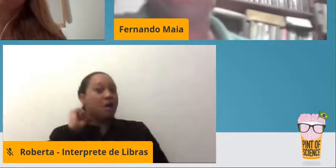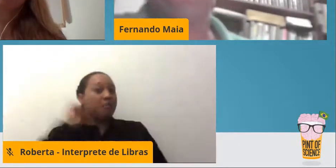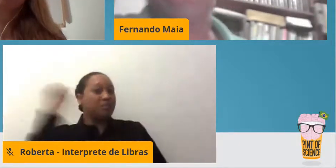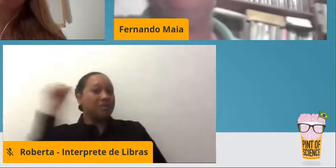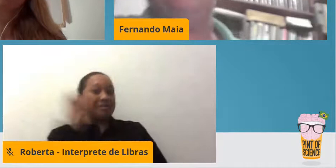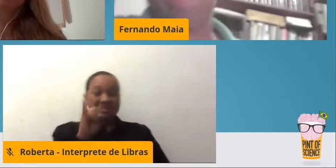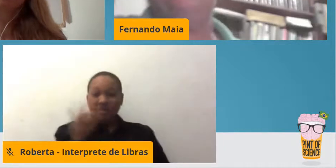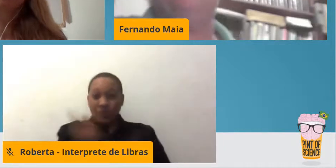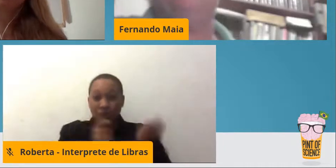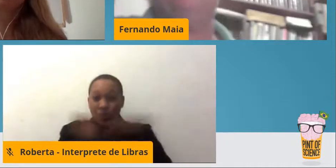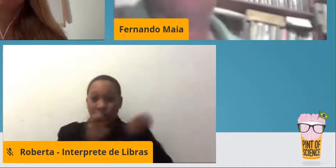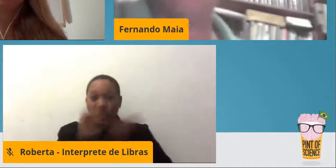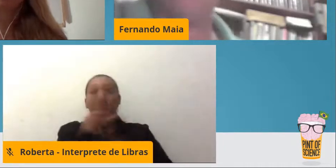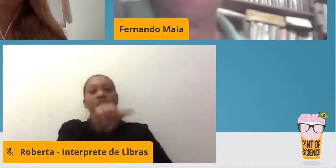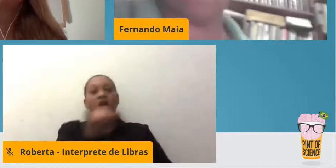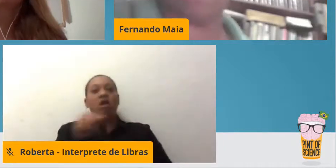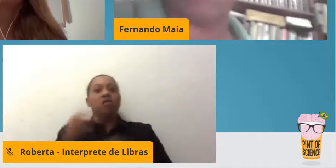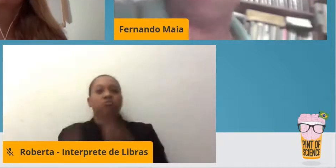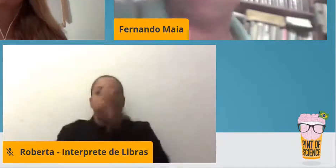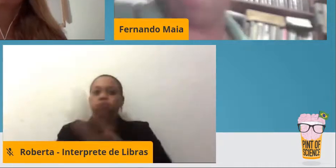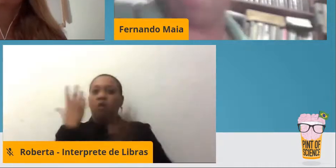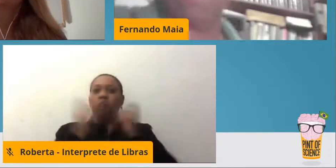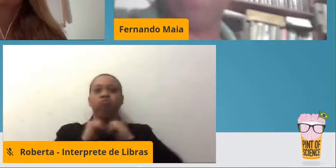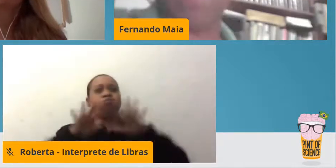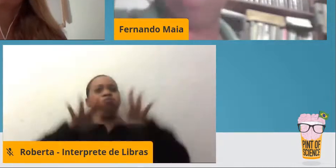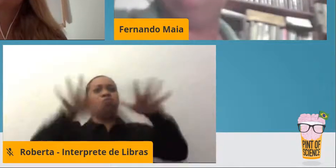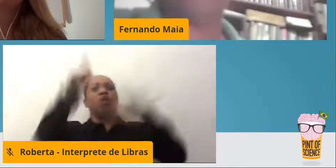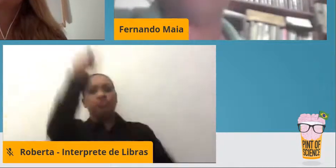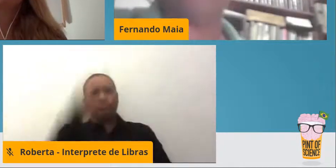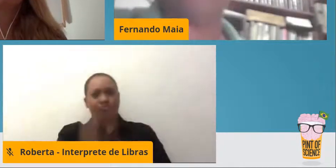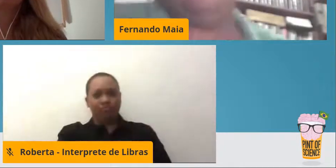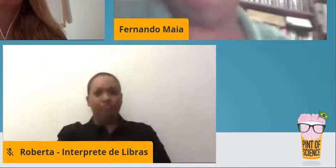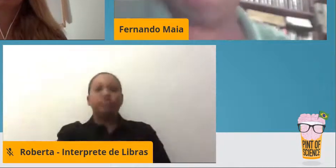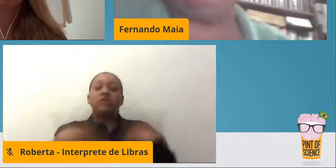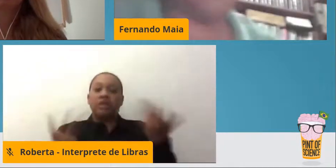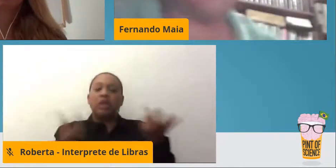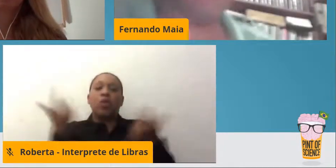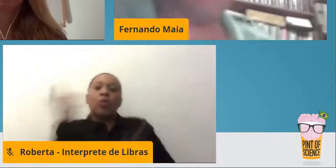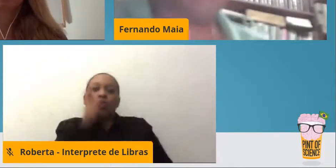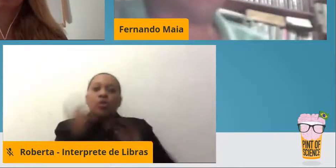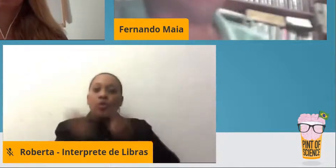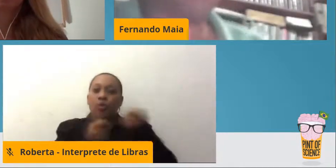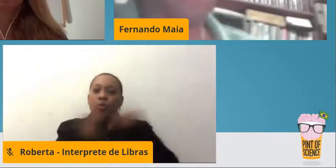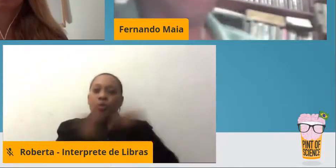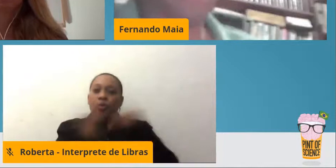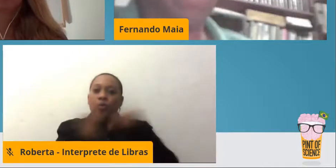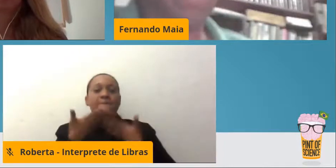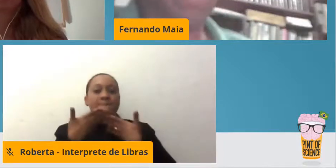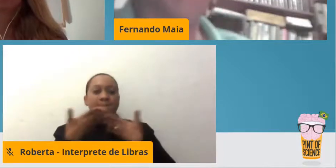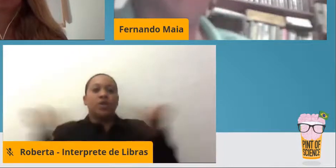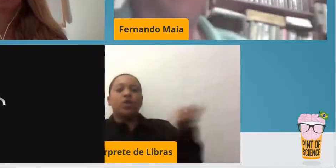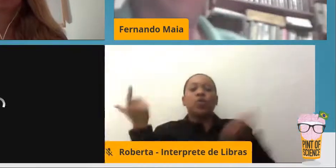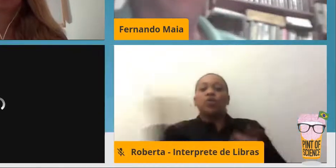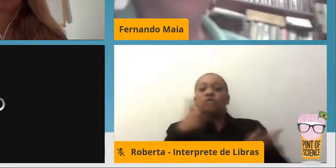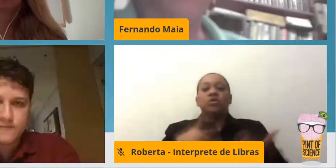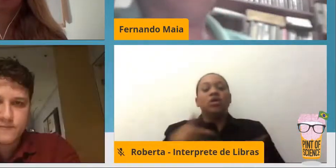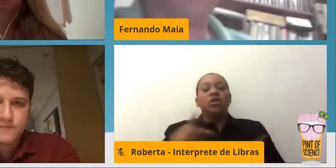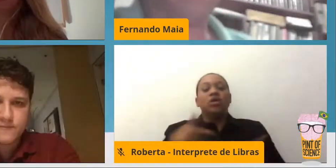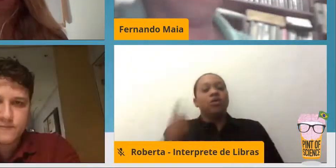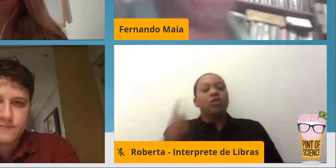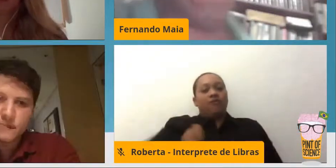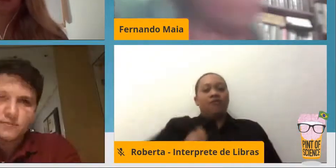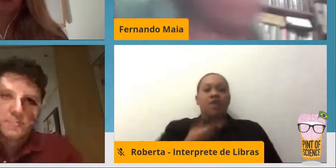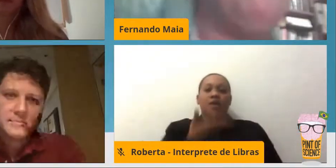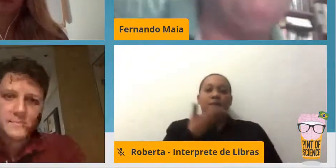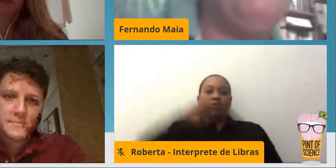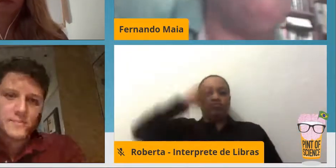que consiga controlar um pouco melhor para a gente poder respirar um pouco mais aliviado. Bom, parece que o professor Fernando Ramos já voltou. Vou passar para